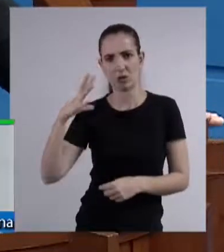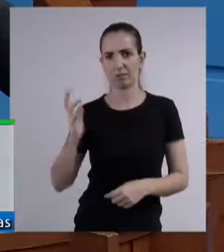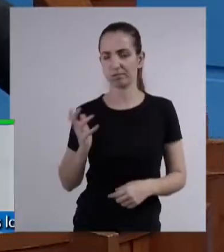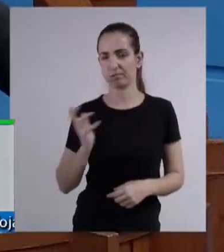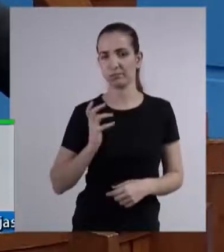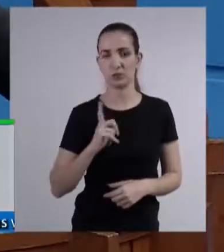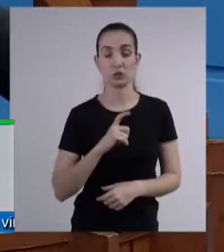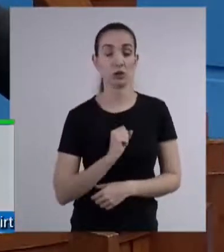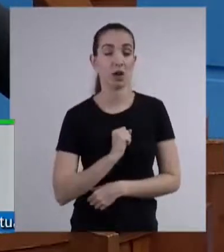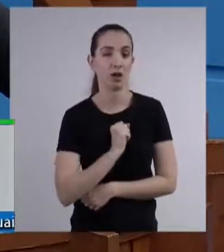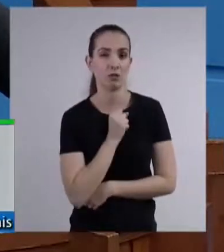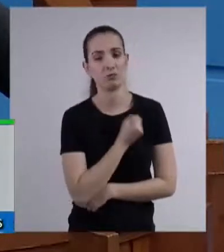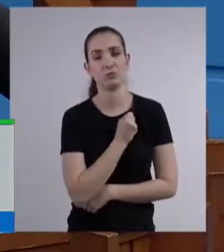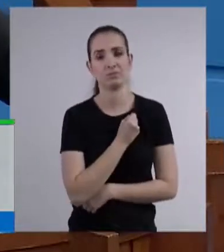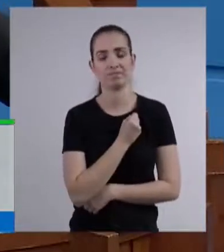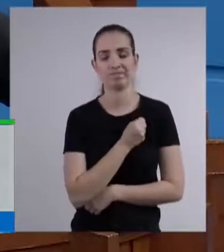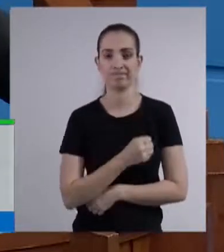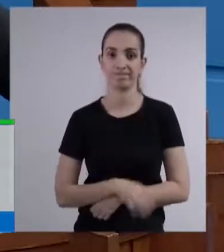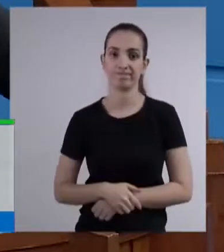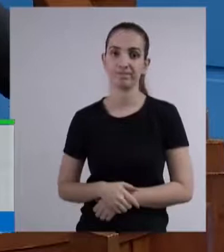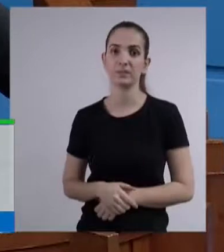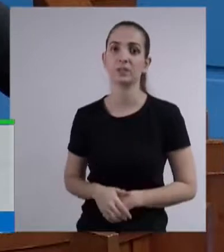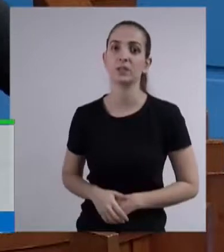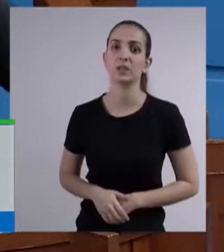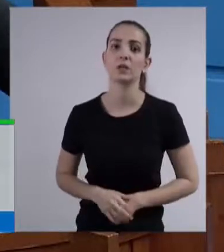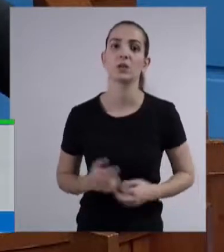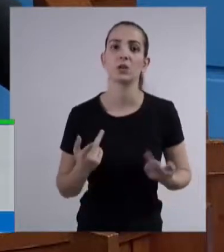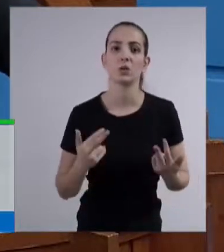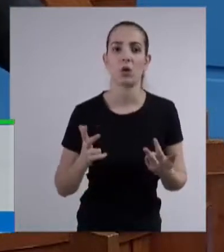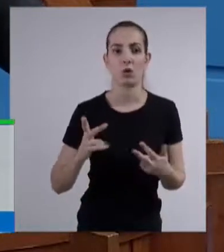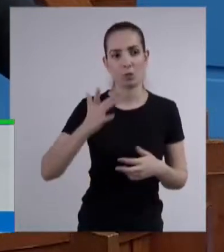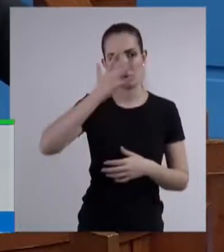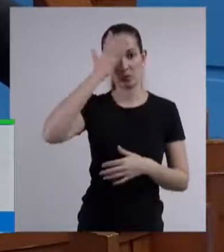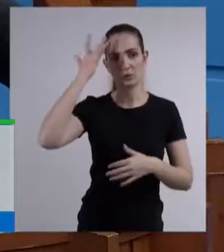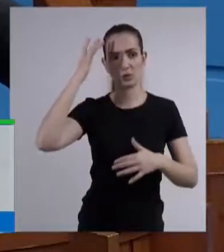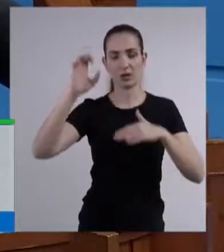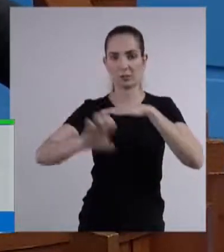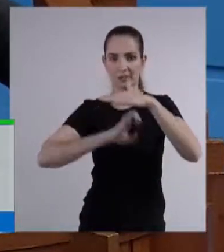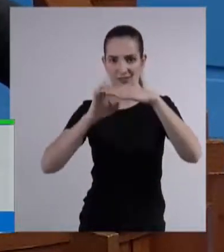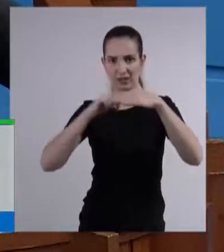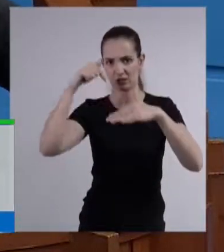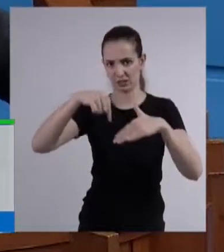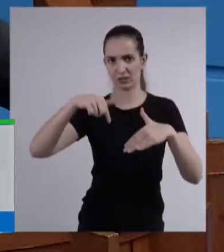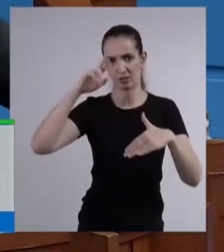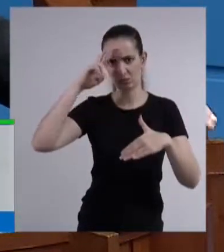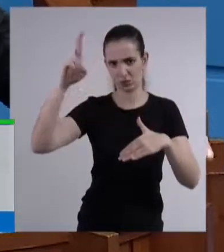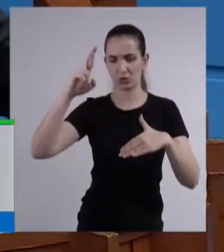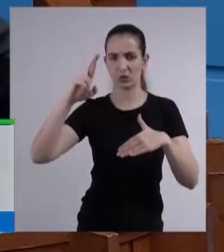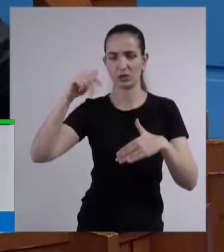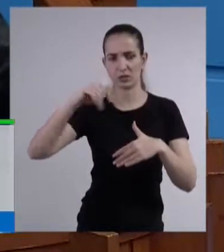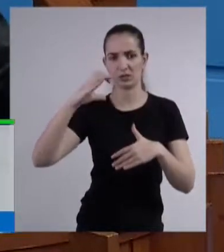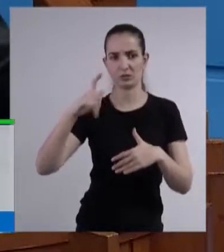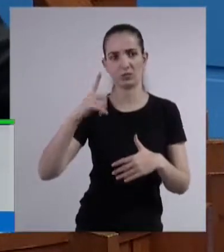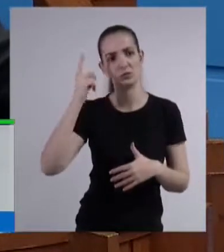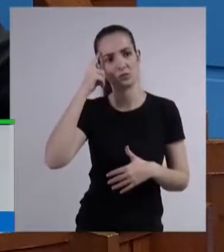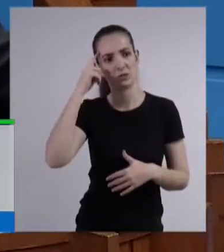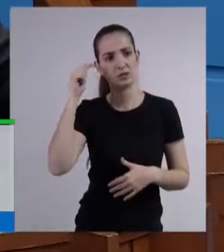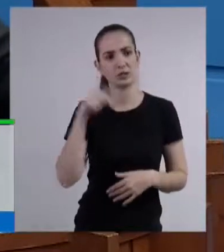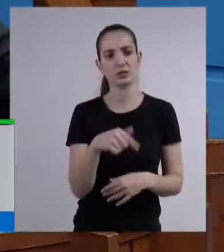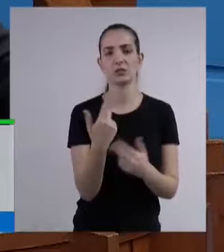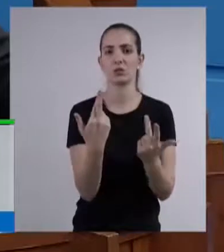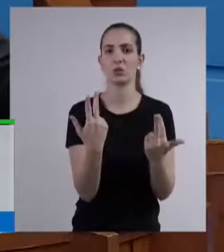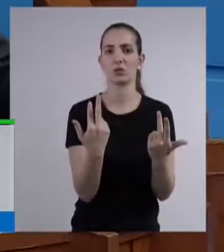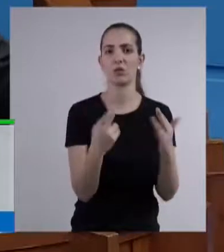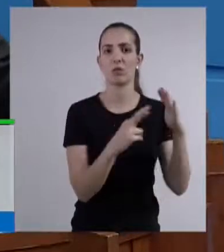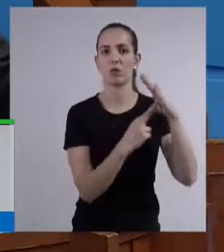disso. Tanto é que um empresário aqui em Campo Grande, no aeroporto, falou: isso aqui está parecendo uma